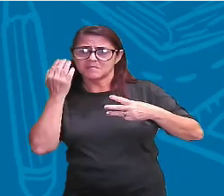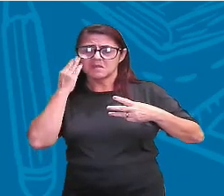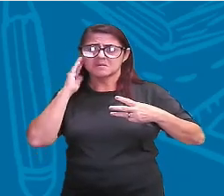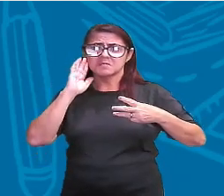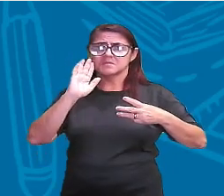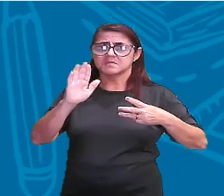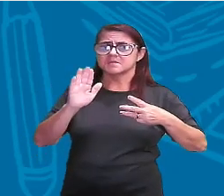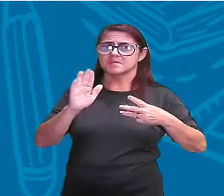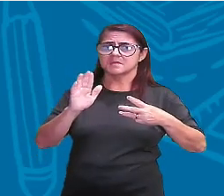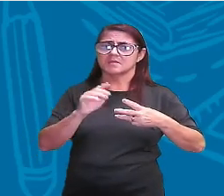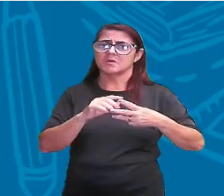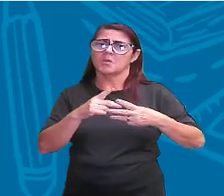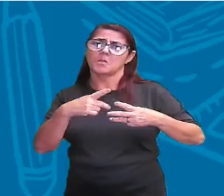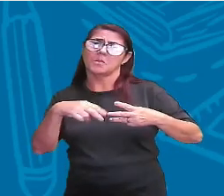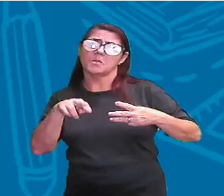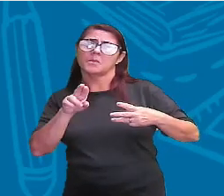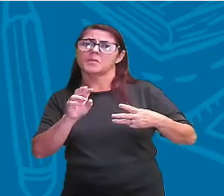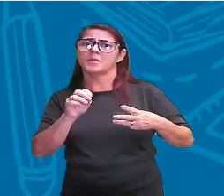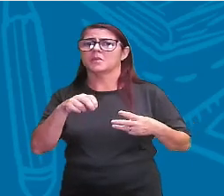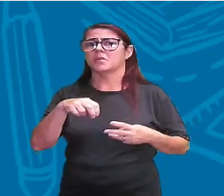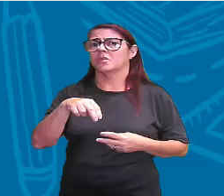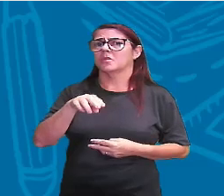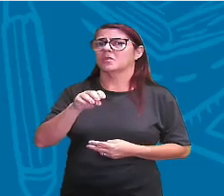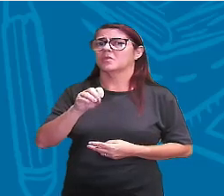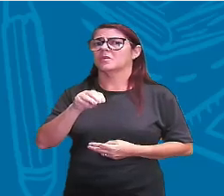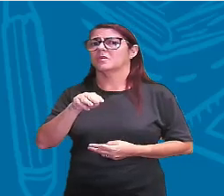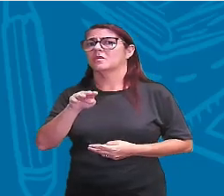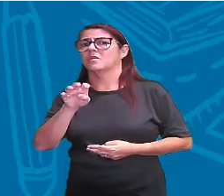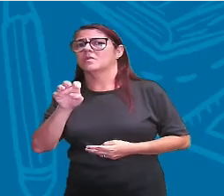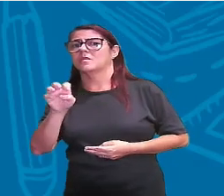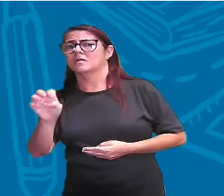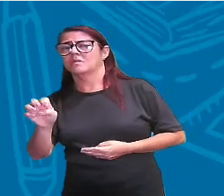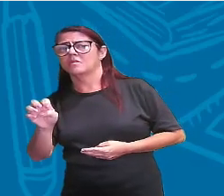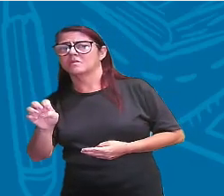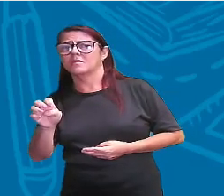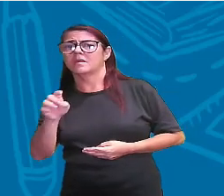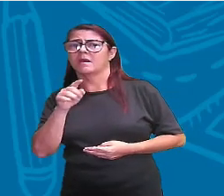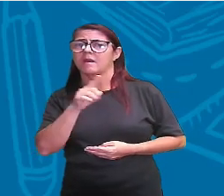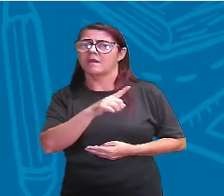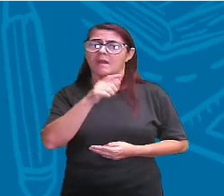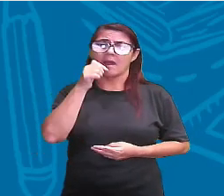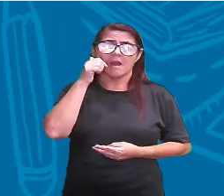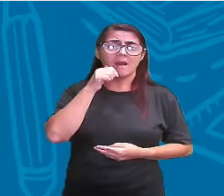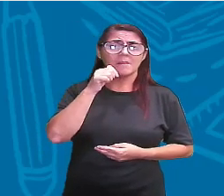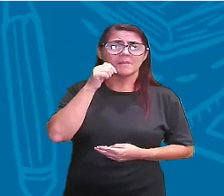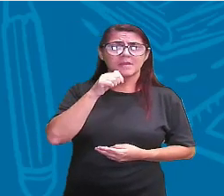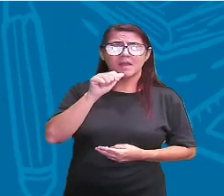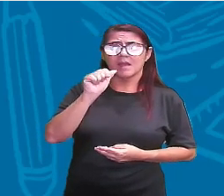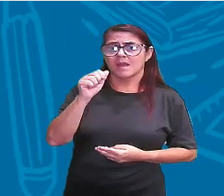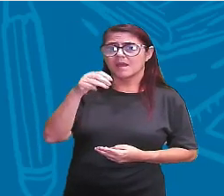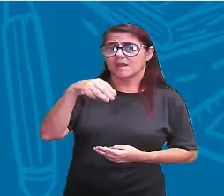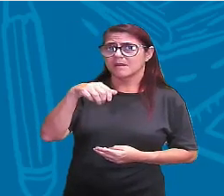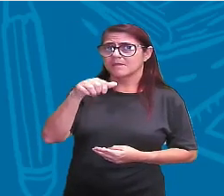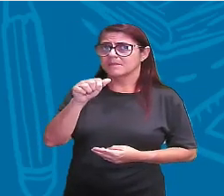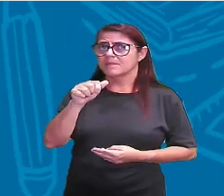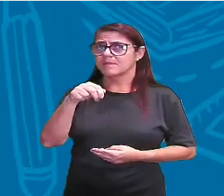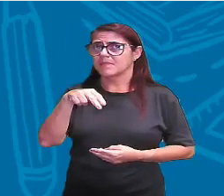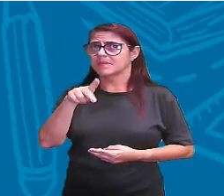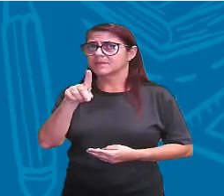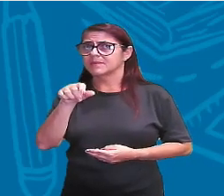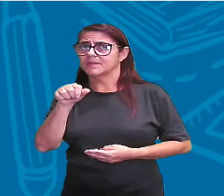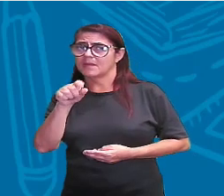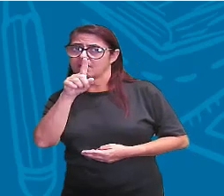é o pronome, is my girlfriend. Então, eu estou dizendo que essa é a Amanda e ela é a minha